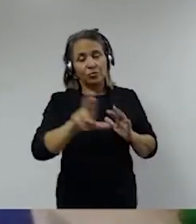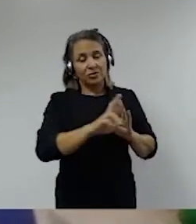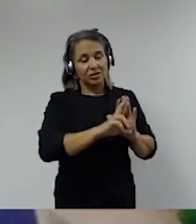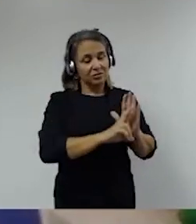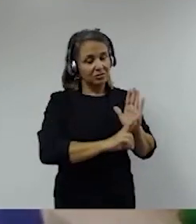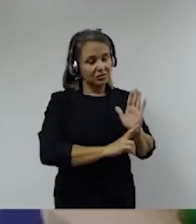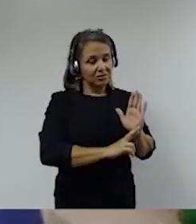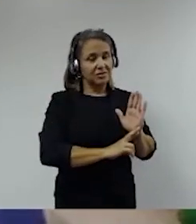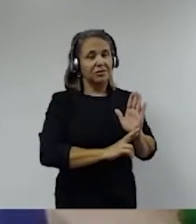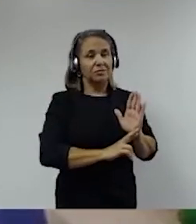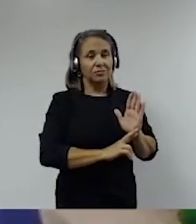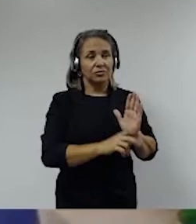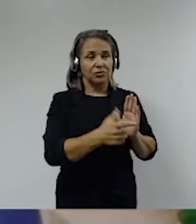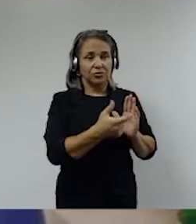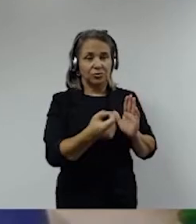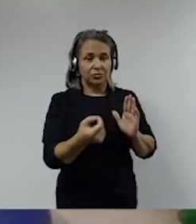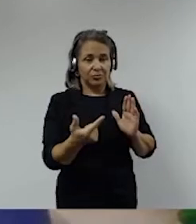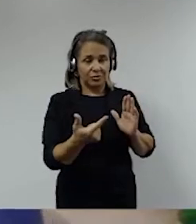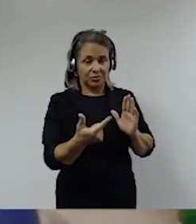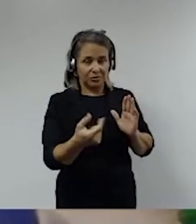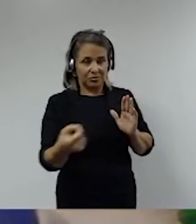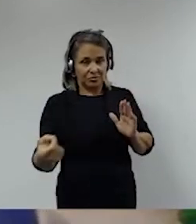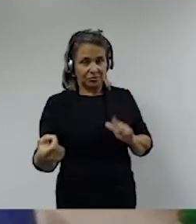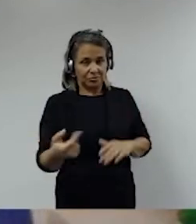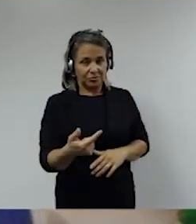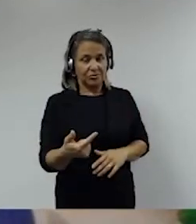1643/2002, né, que permite apenas o uso